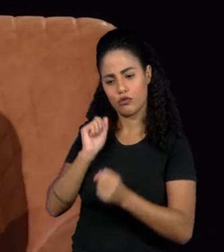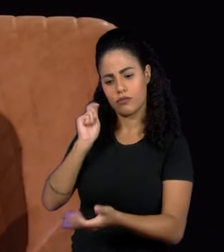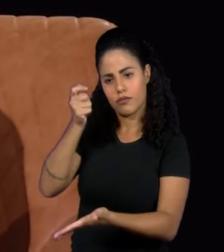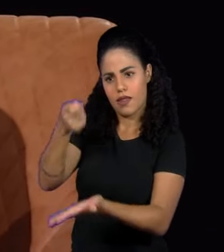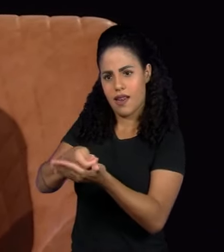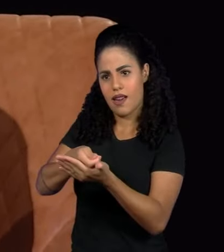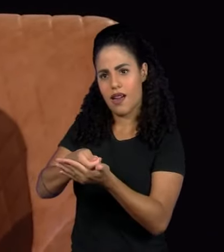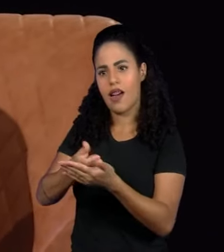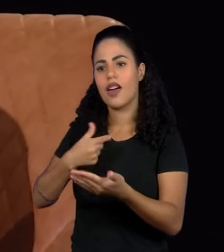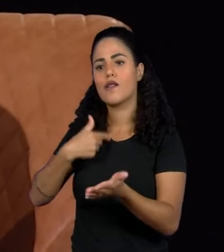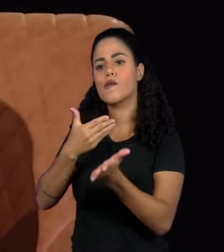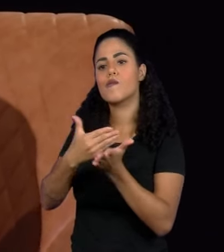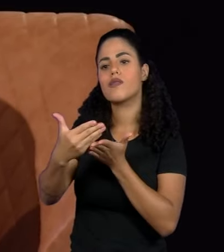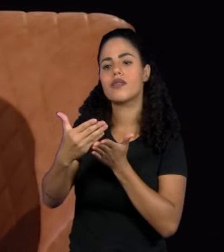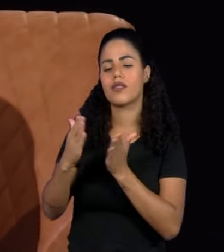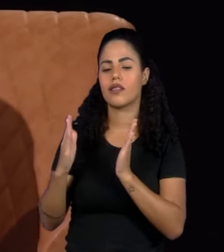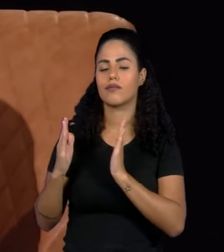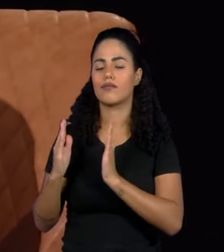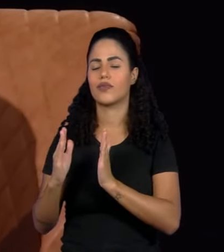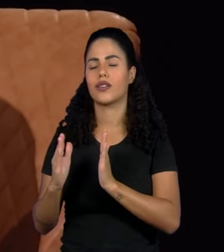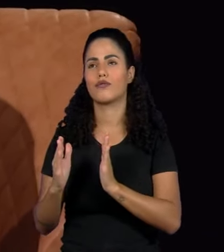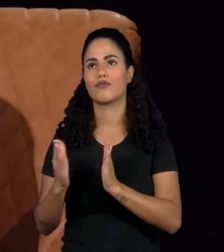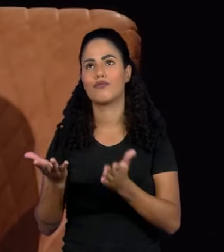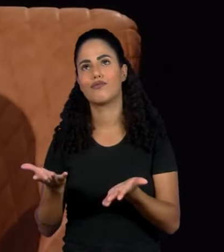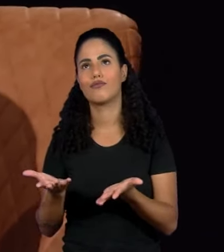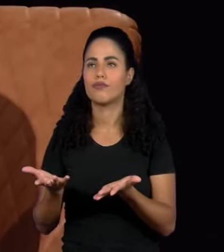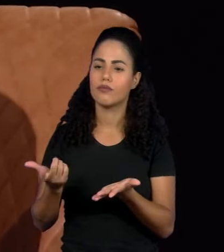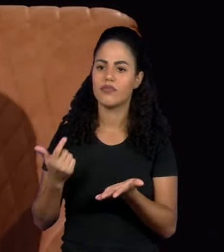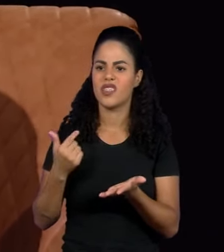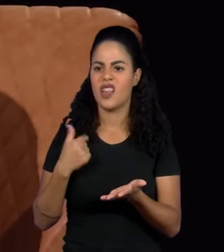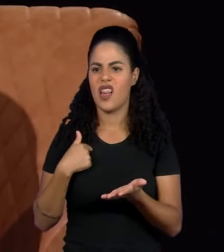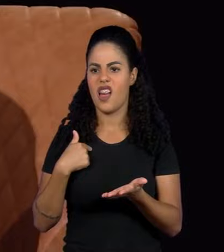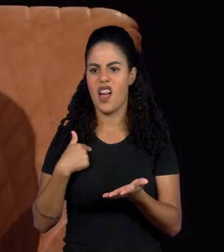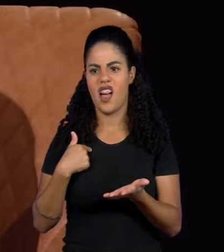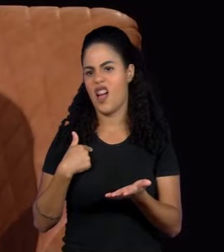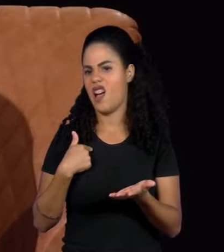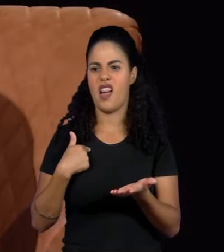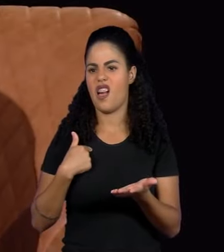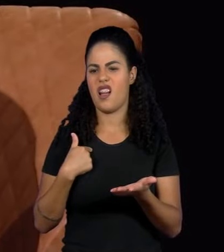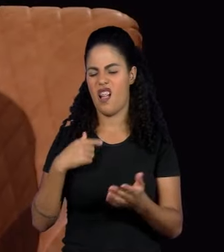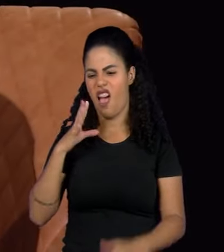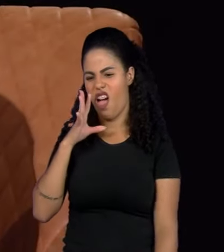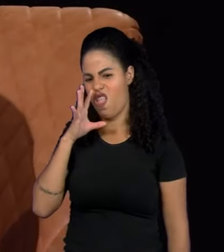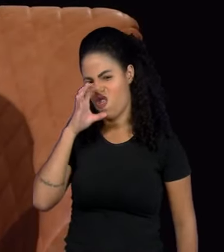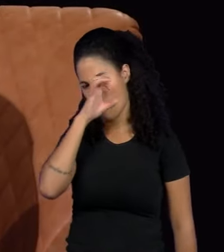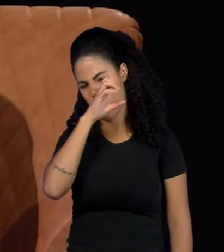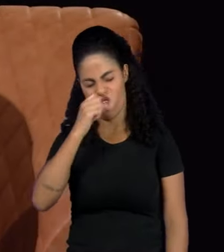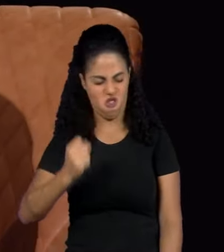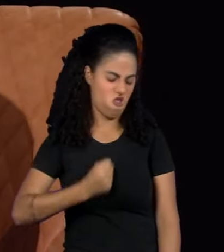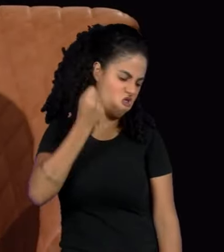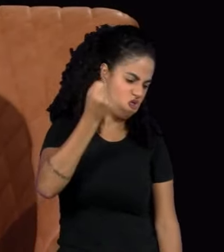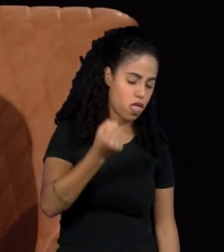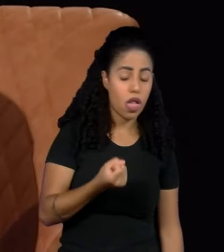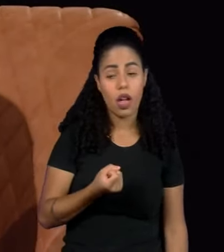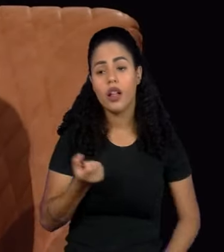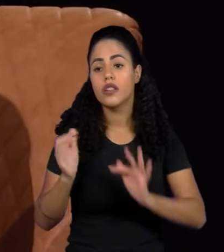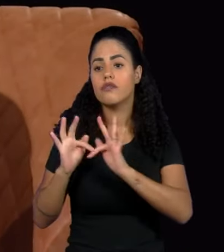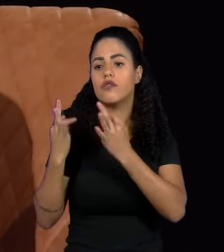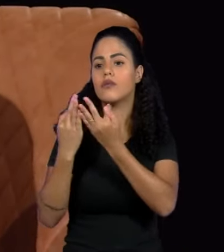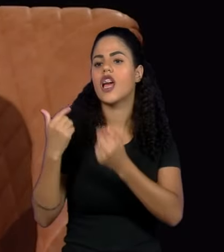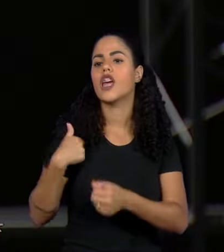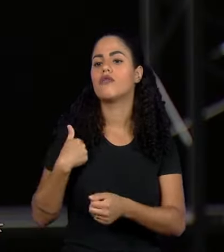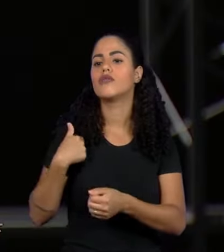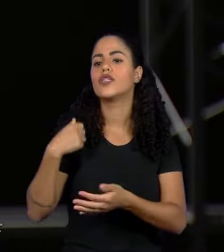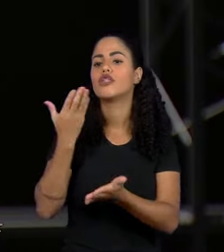Aí entra aquela minha fase, né? Revoltado, socialista, eu tenho um caldo muito grande na minha família, né? Fui estudar História